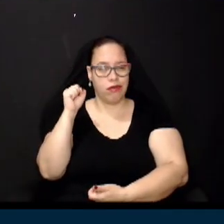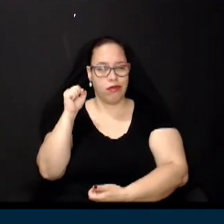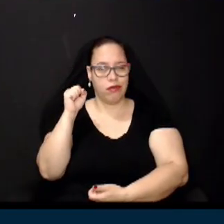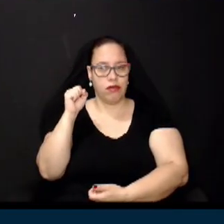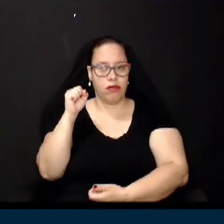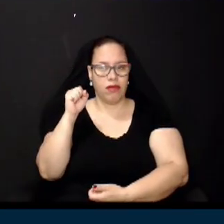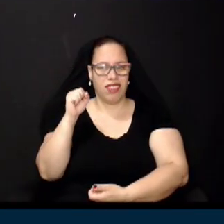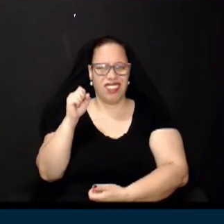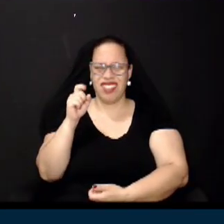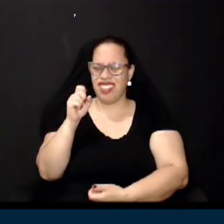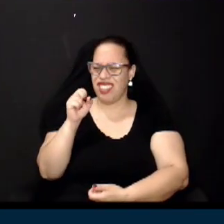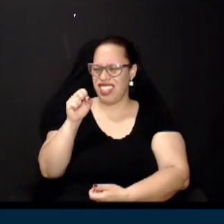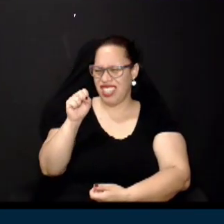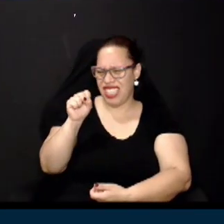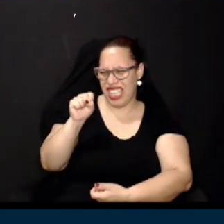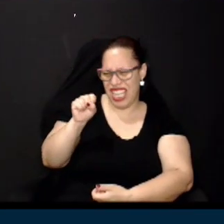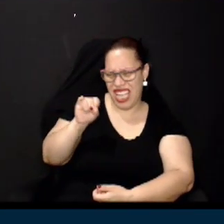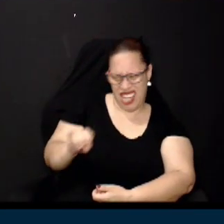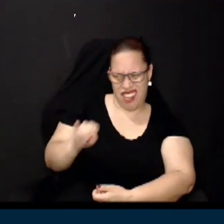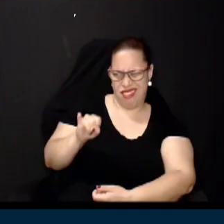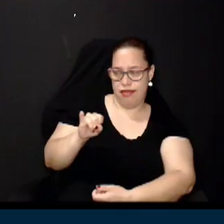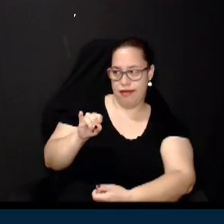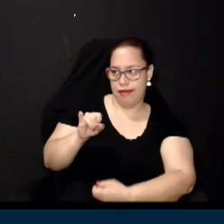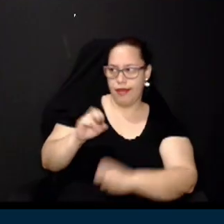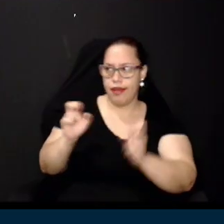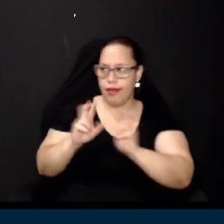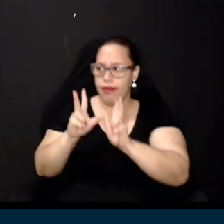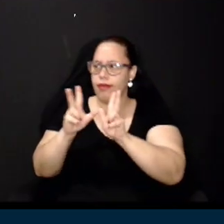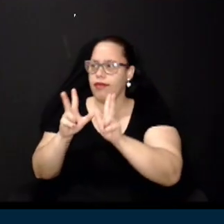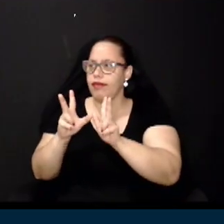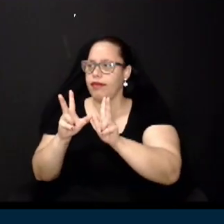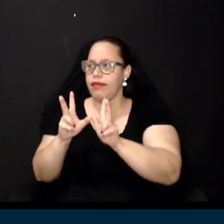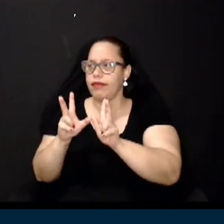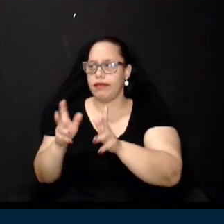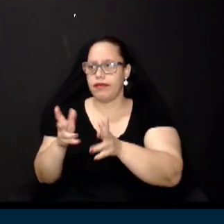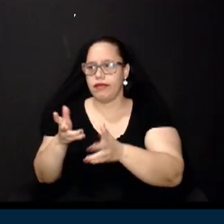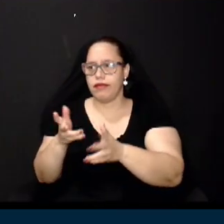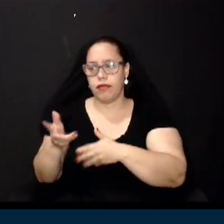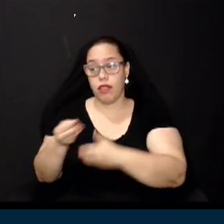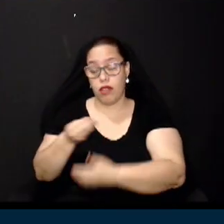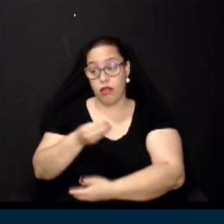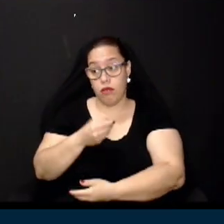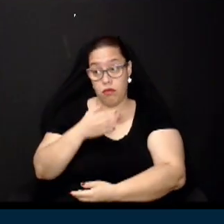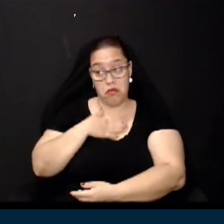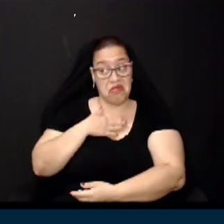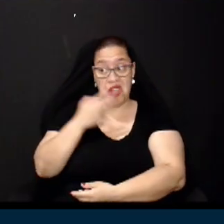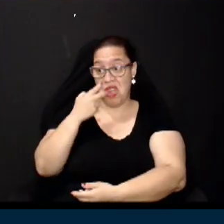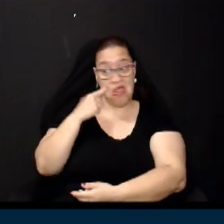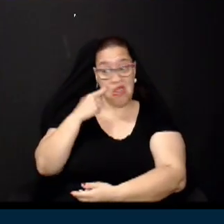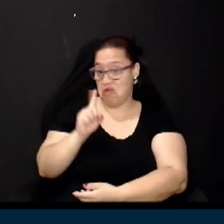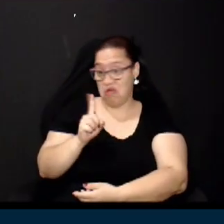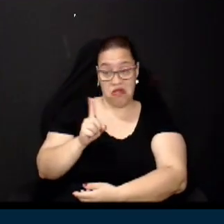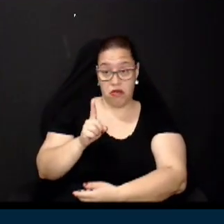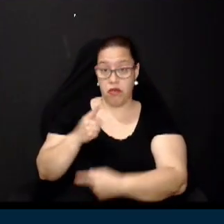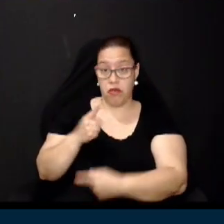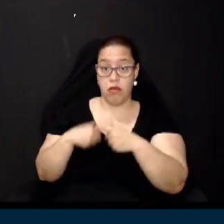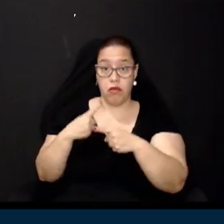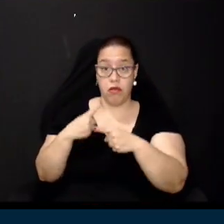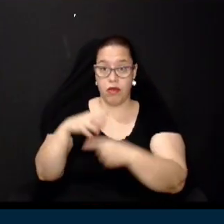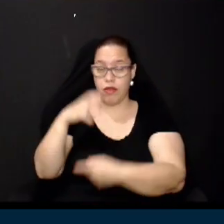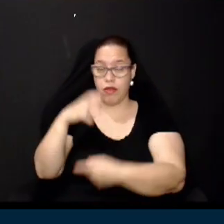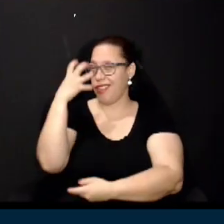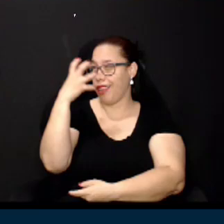vou olhar com mais atenção para essa situação que foi passada para mim, porque eu não vi. Mas não vi por quê? Porque estou apaixonada, não vi por quê?